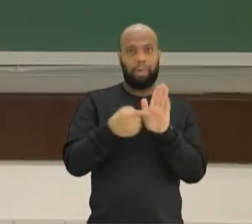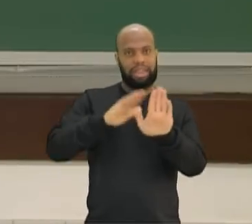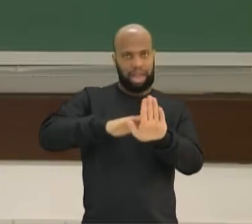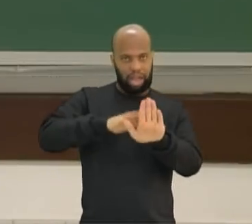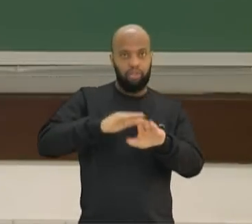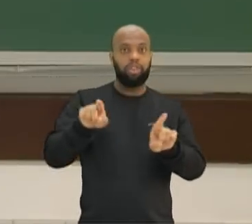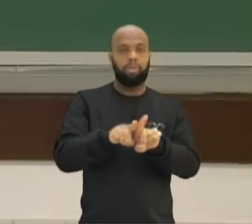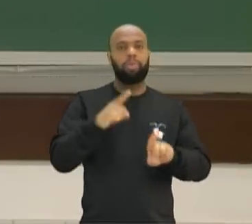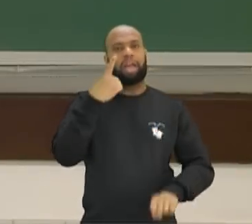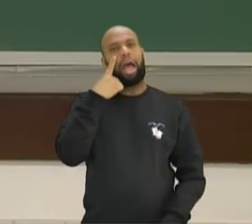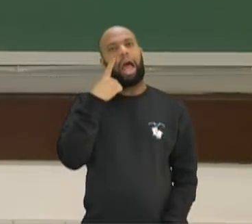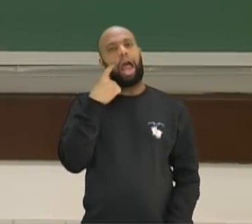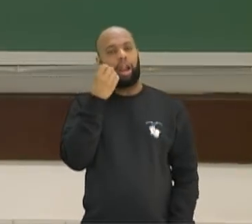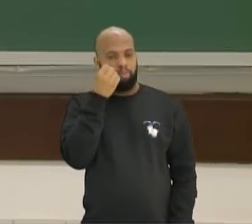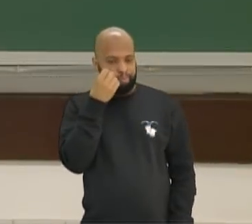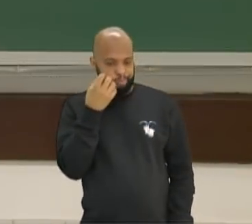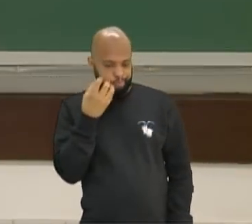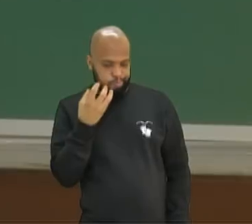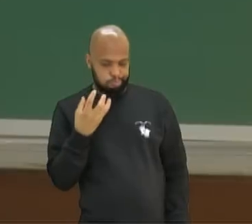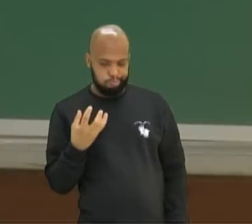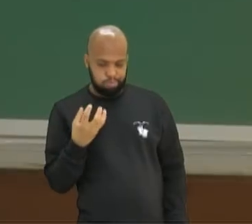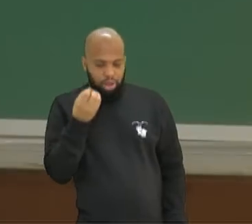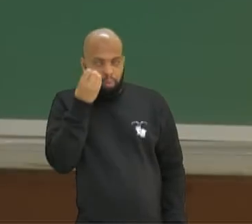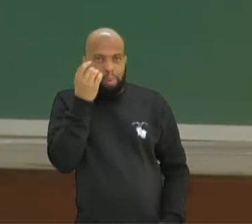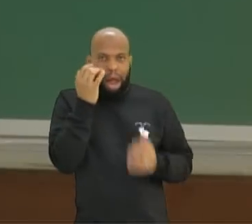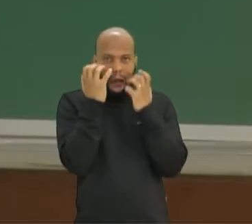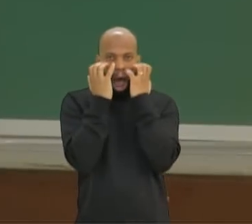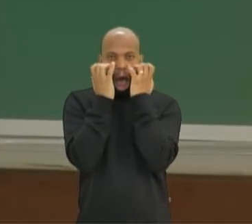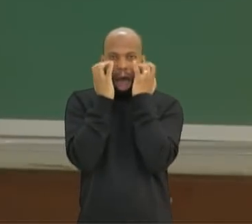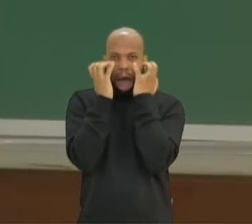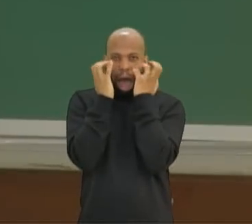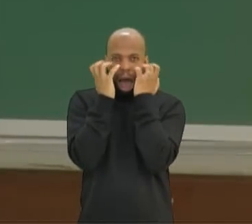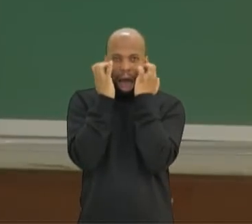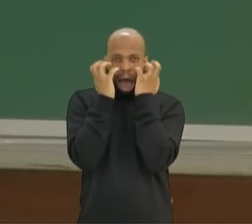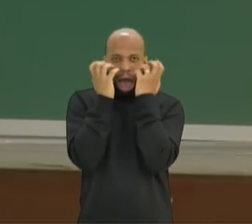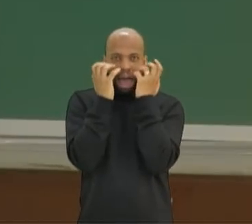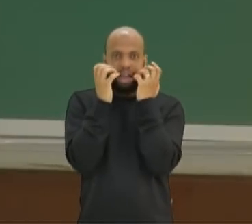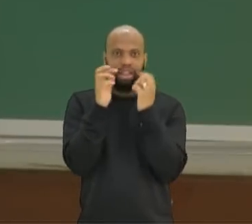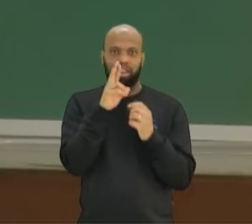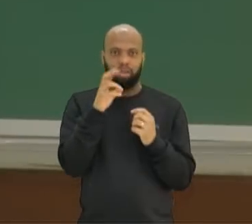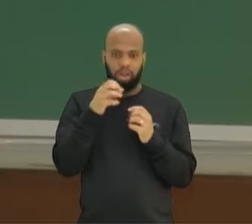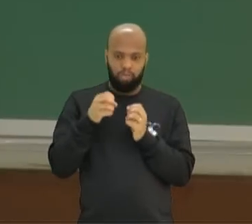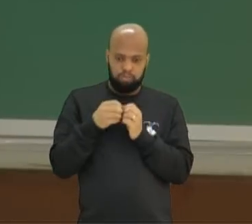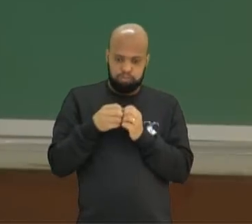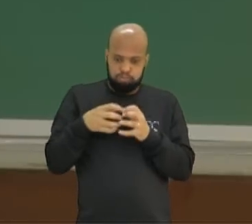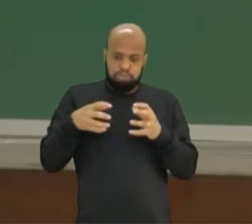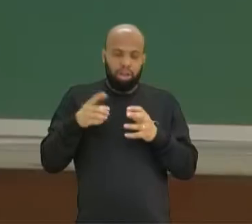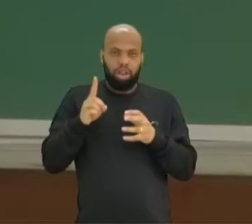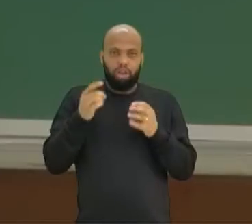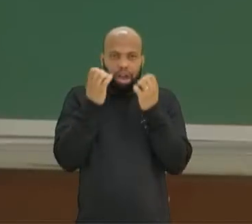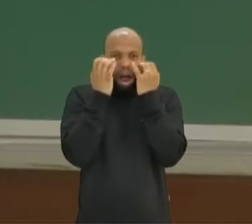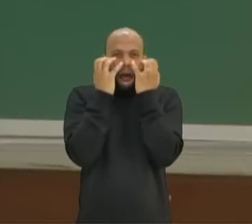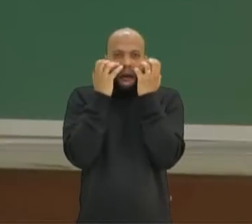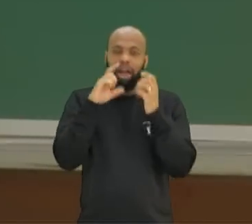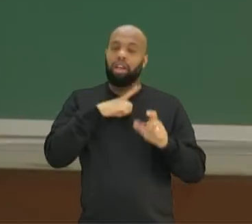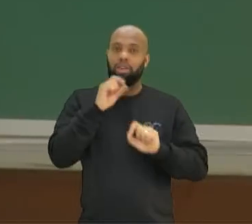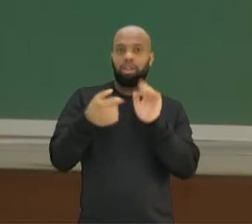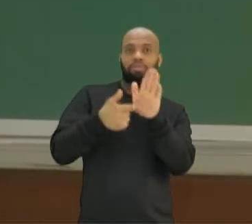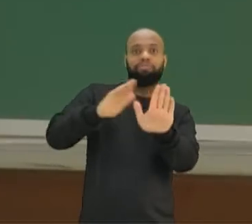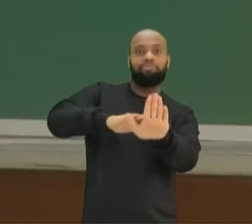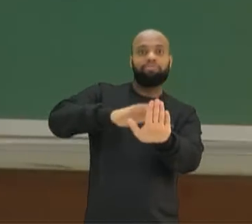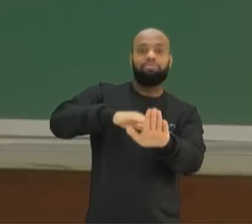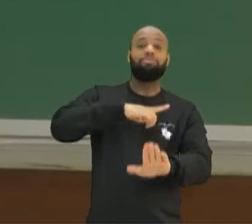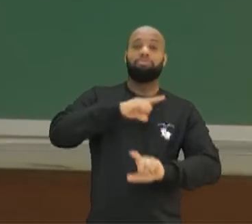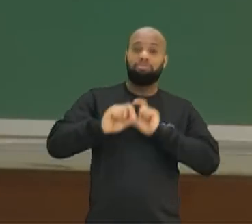depois a lágrima inchou nos olhos. Então a gente sabe que a lágrima não incha. Então ela traz essas